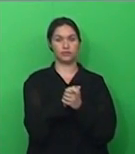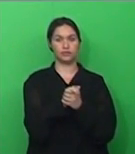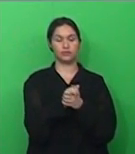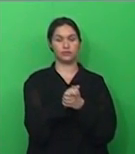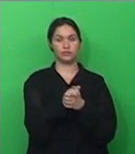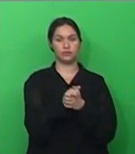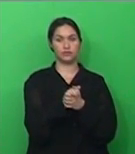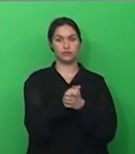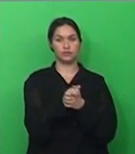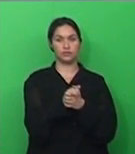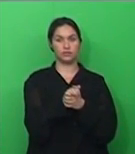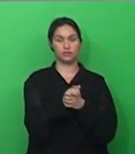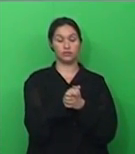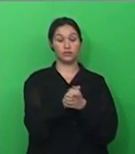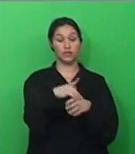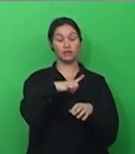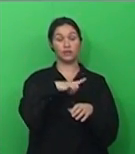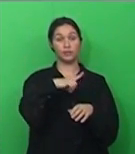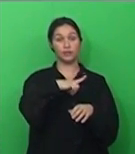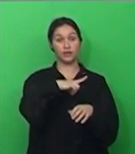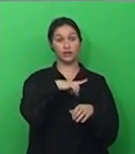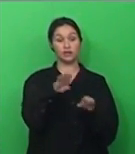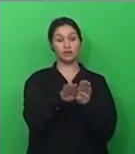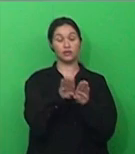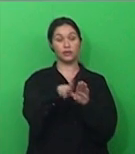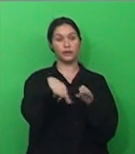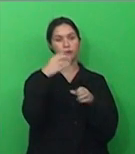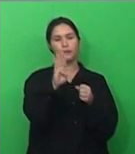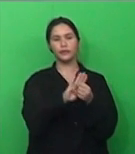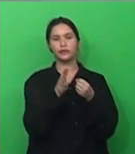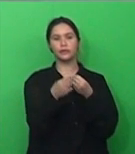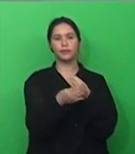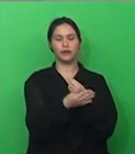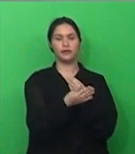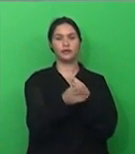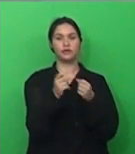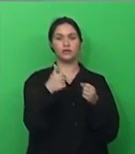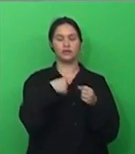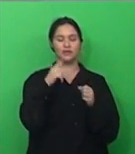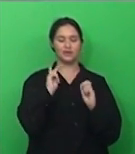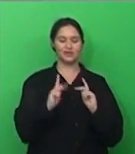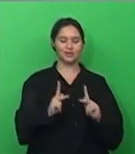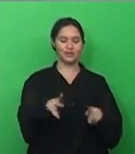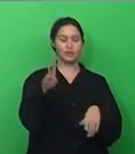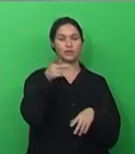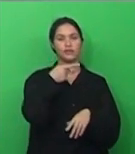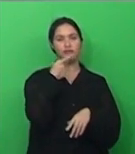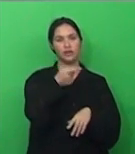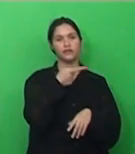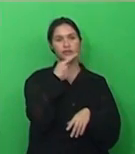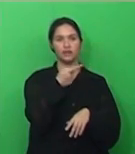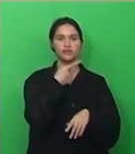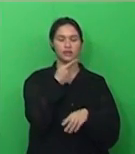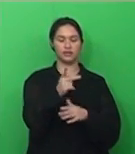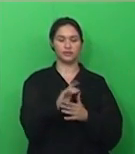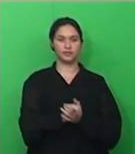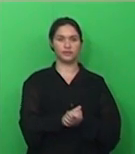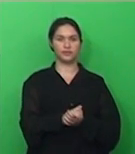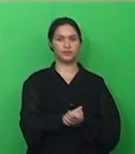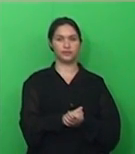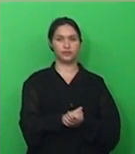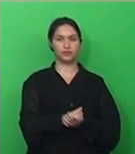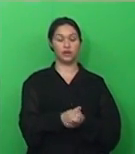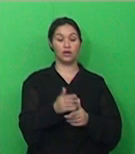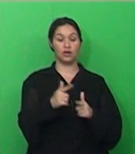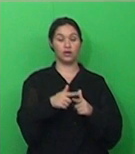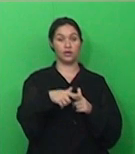bem desprezado. E um outro bairro que eu sempre falo aqui, já estou até enjoado, sendo assim... As pessoas já